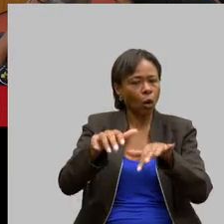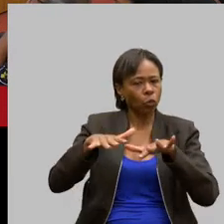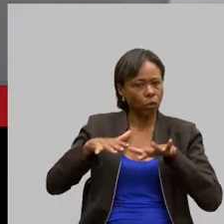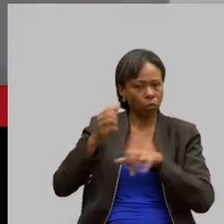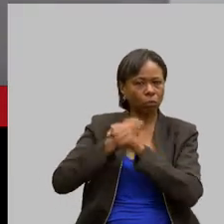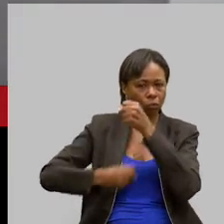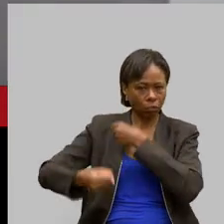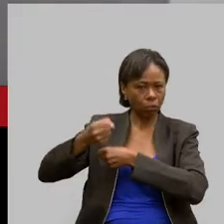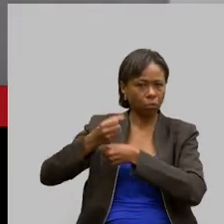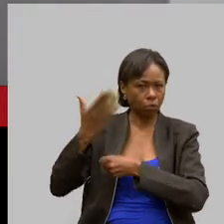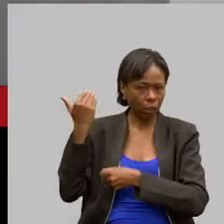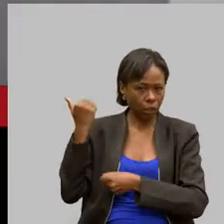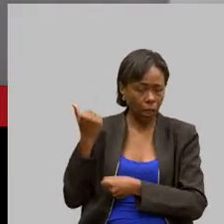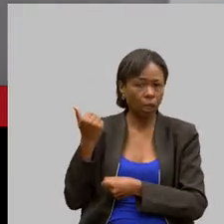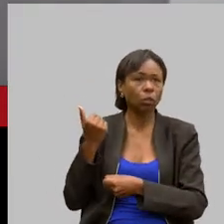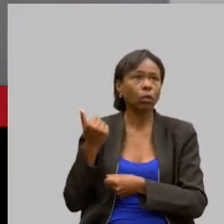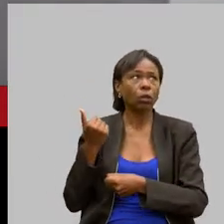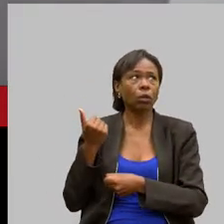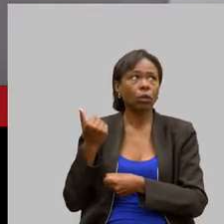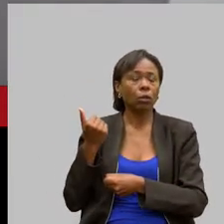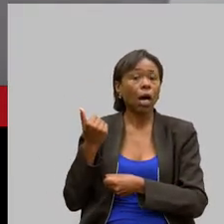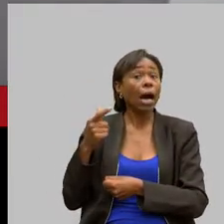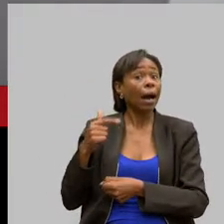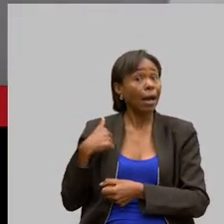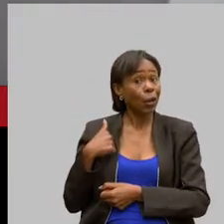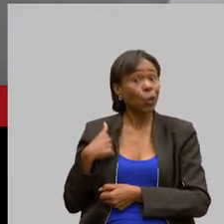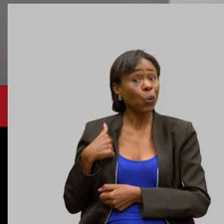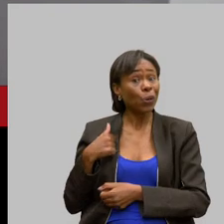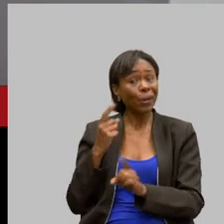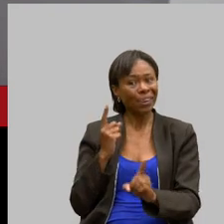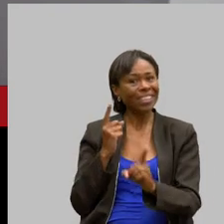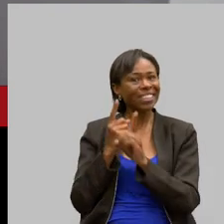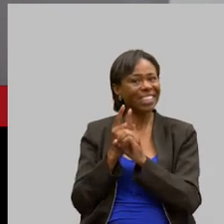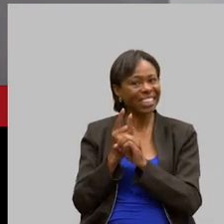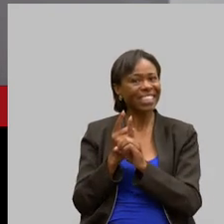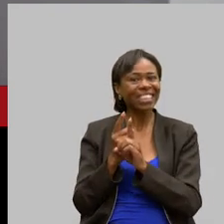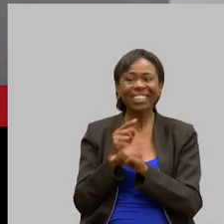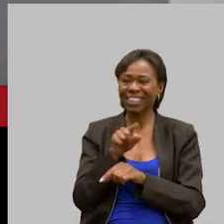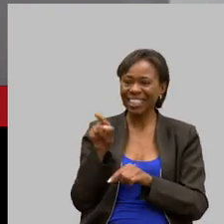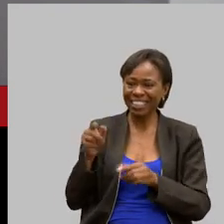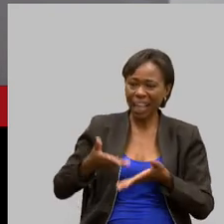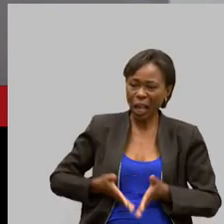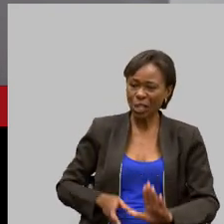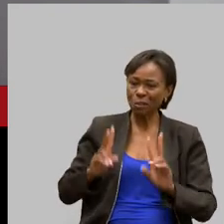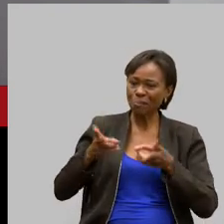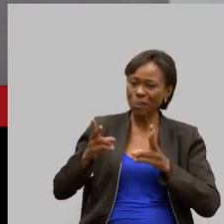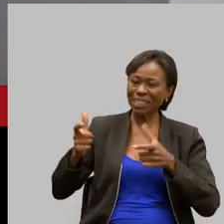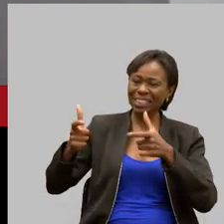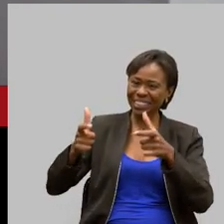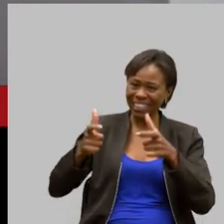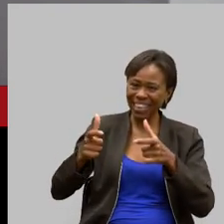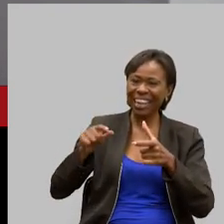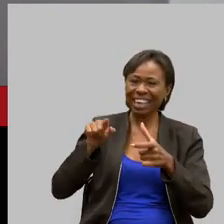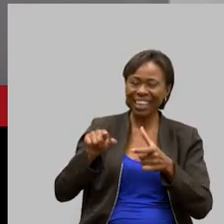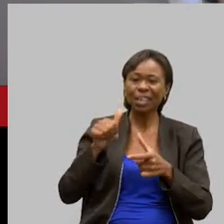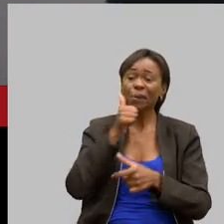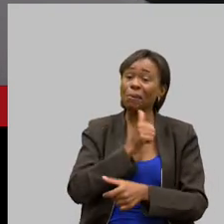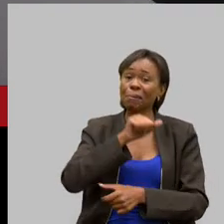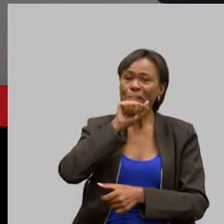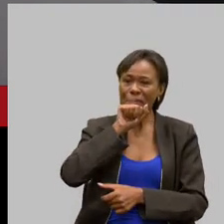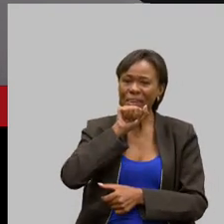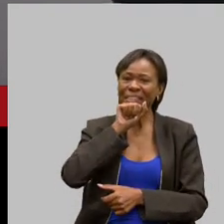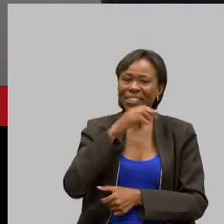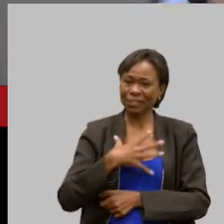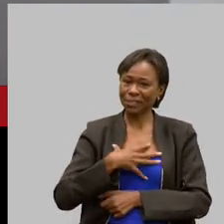e Na audiência pública do Ano passado tive o prazer de encontrar com as minas conterrâneas que hoje aqui estão novamente mães atípicas né a